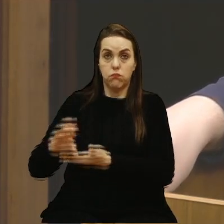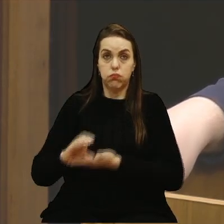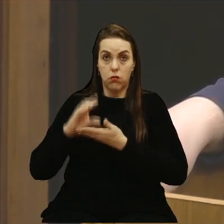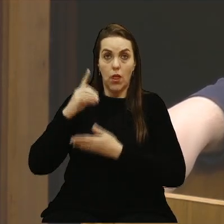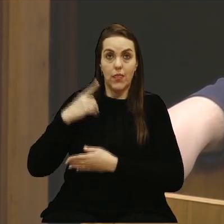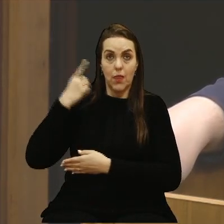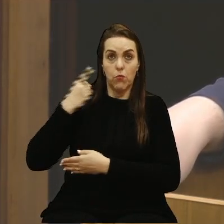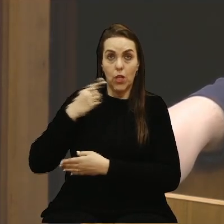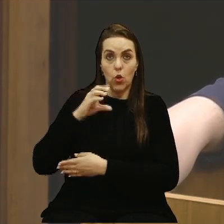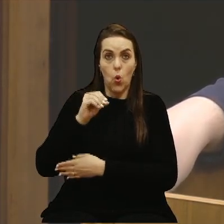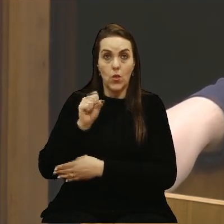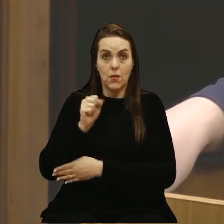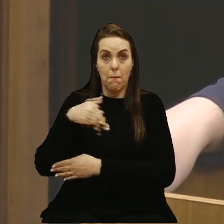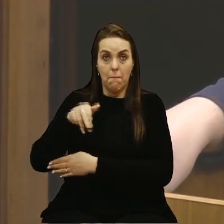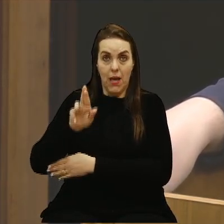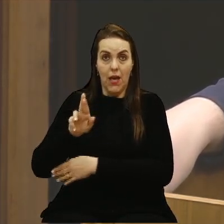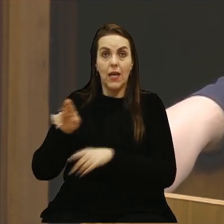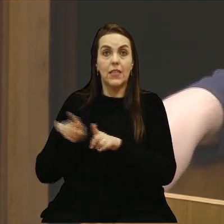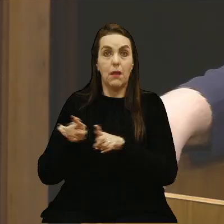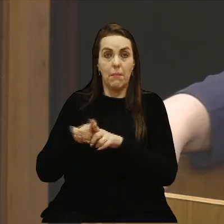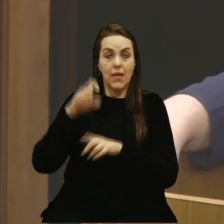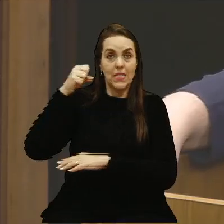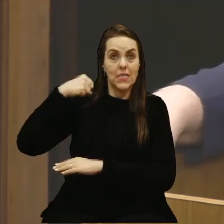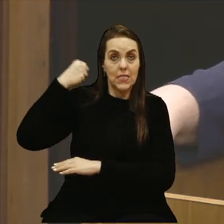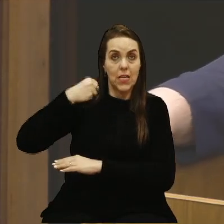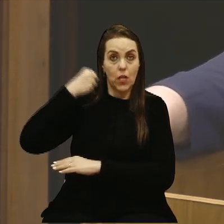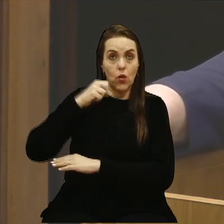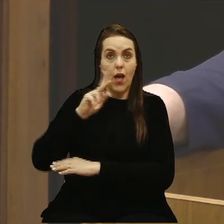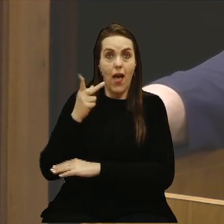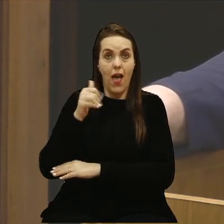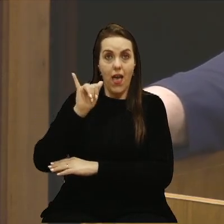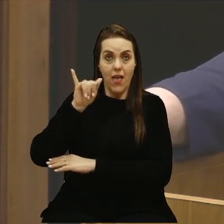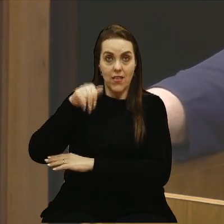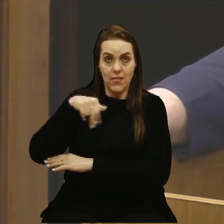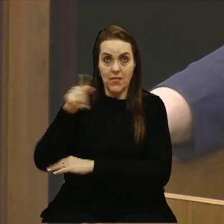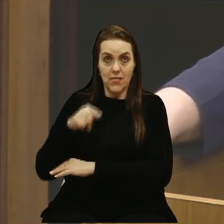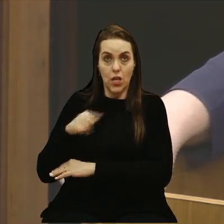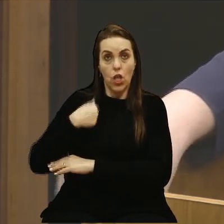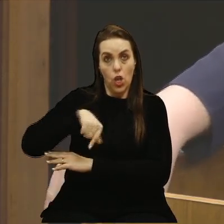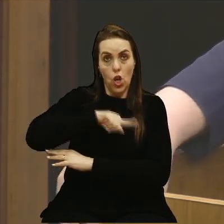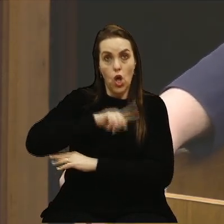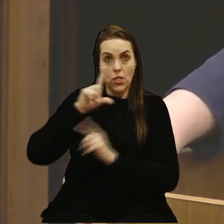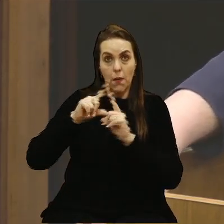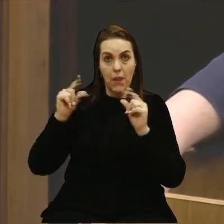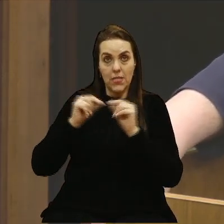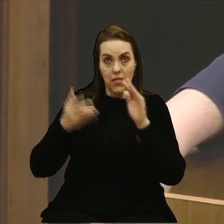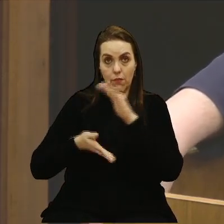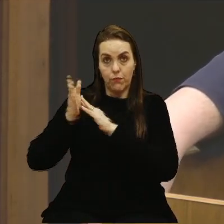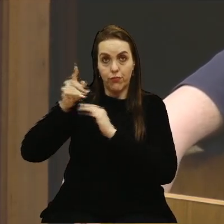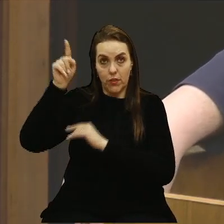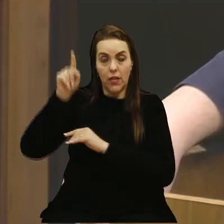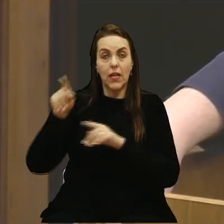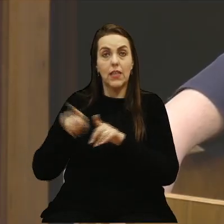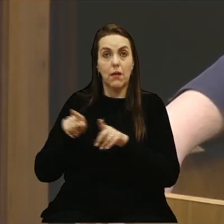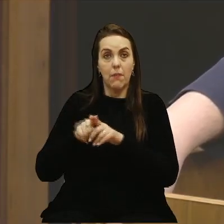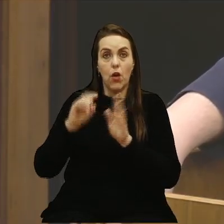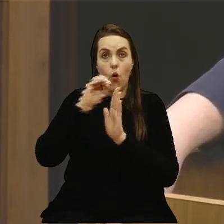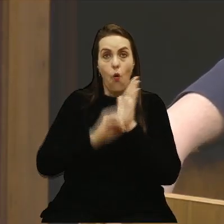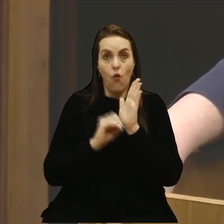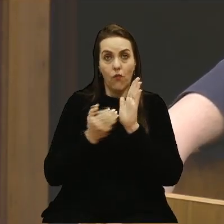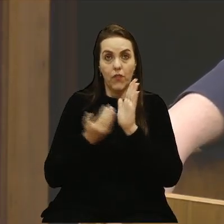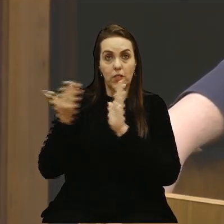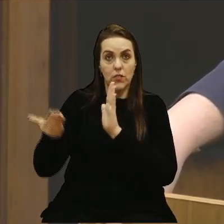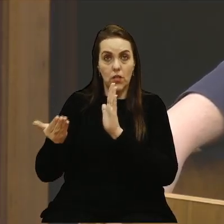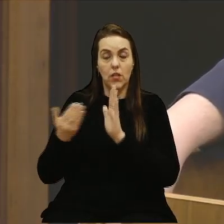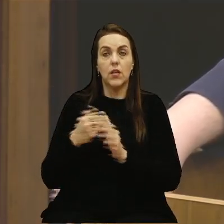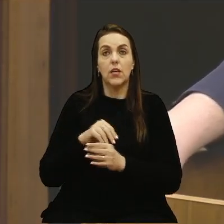Ramos, senador Reis, também fruto de uma ida nossa a Brasília. Eu e o presidente, inclusive, fomos a Brasília em abril e deixando um ofício para ele lá, está